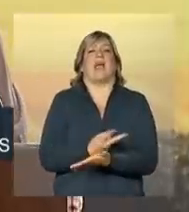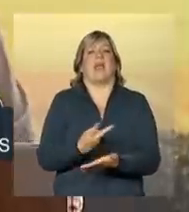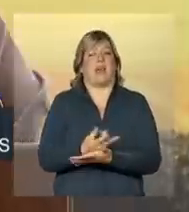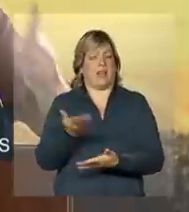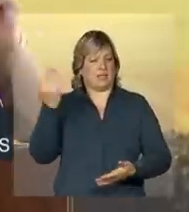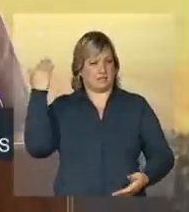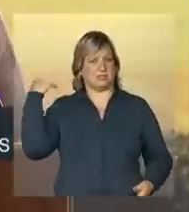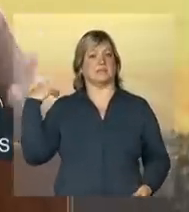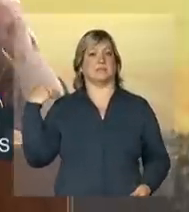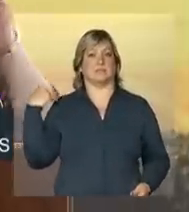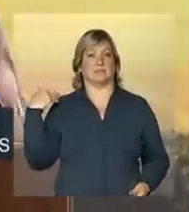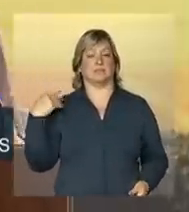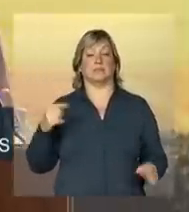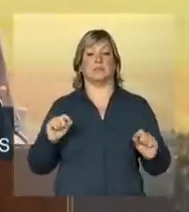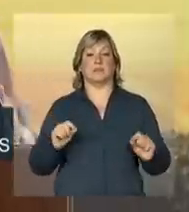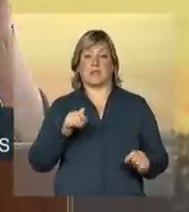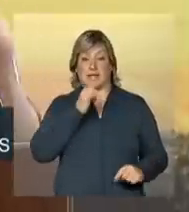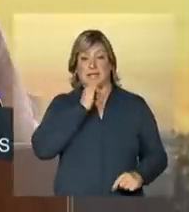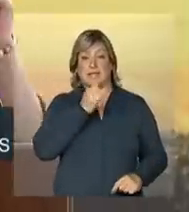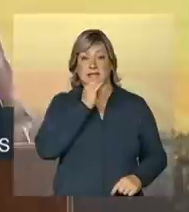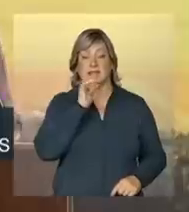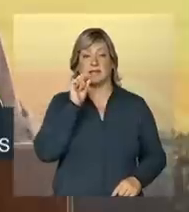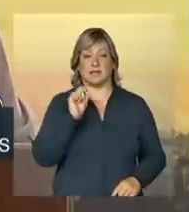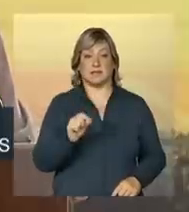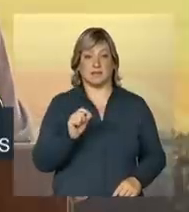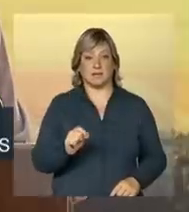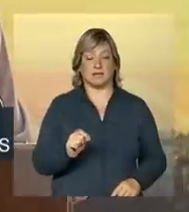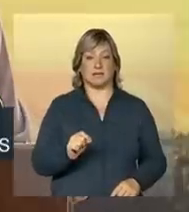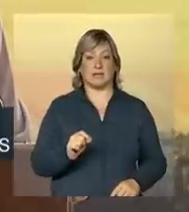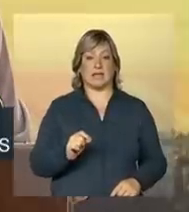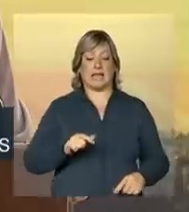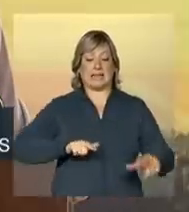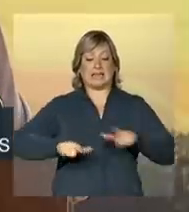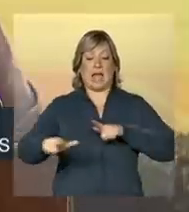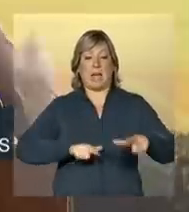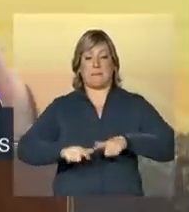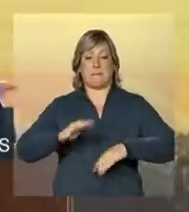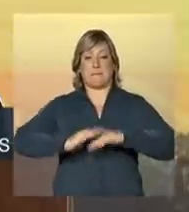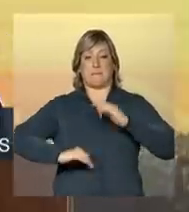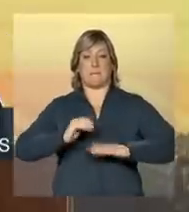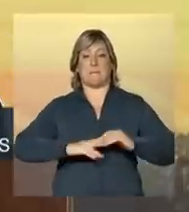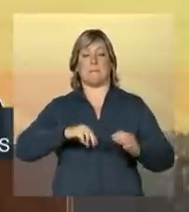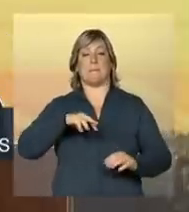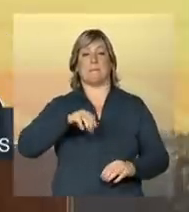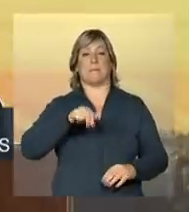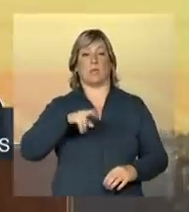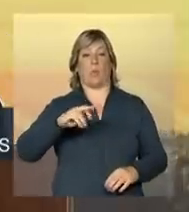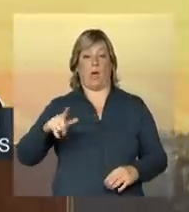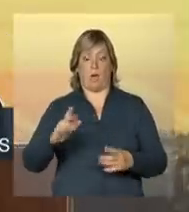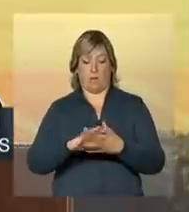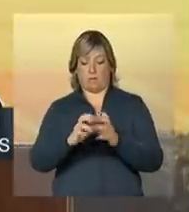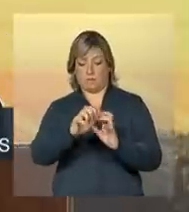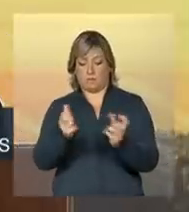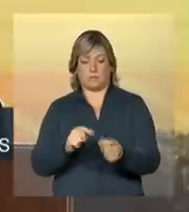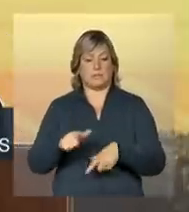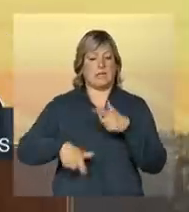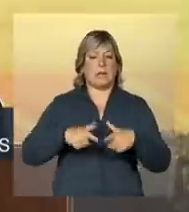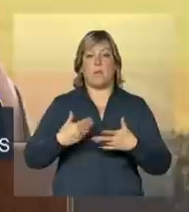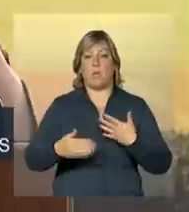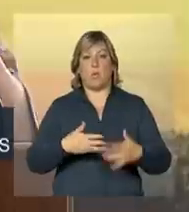exemplo não valorizar o trabalho manual não valorizar o